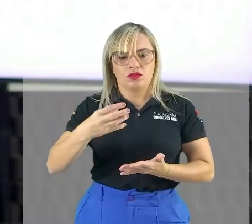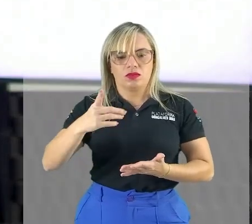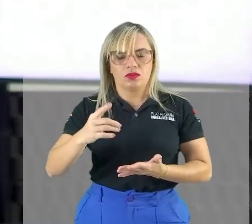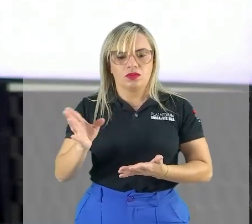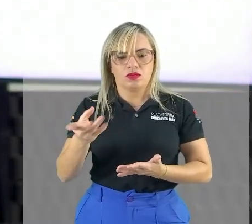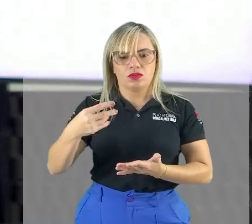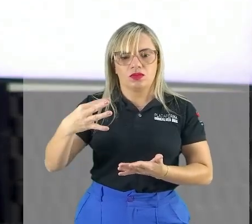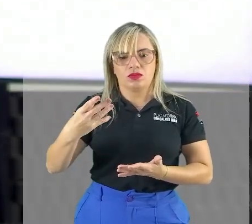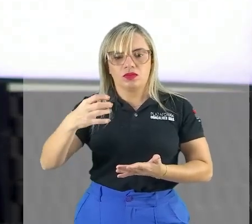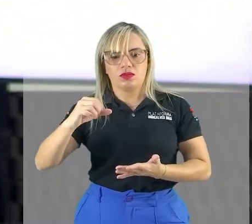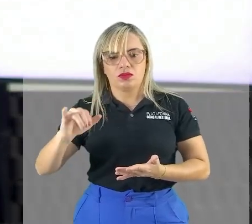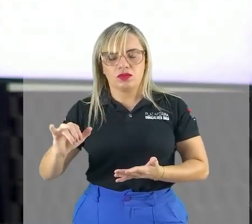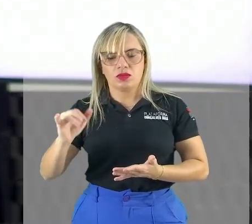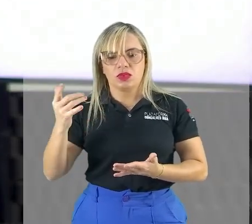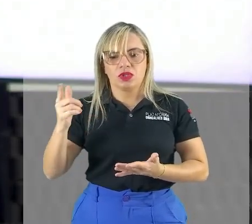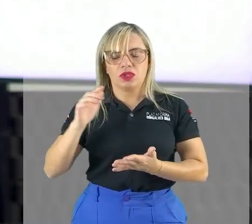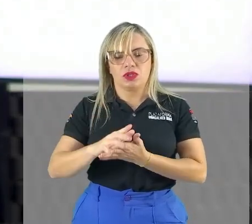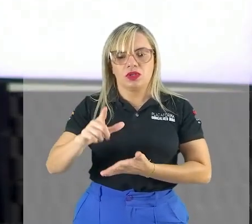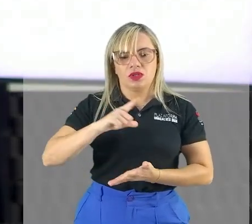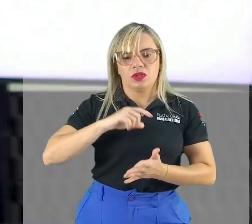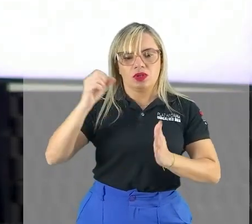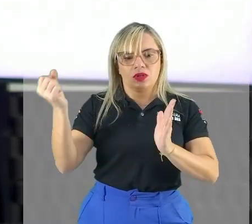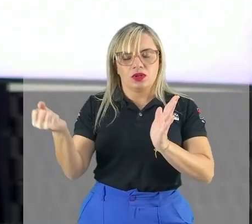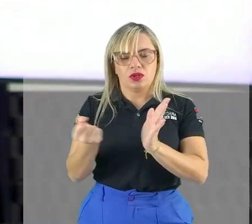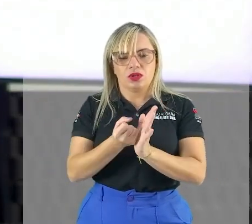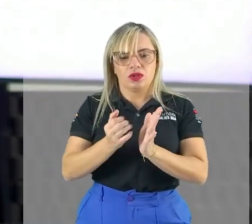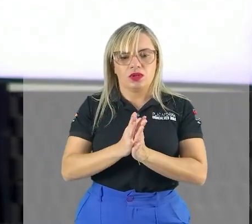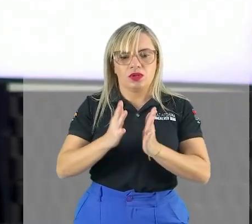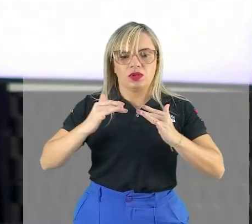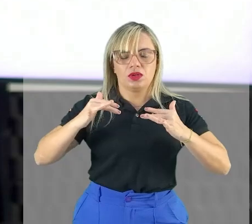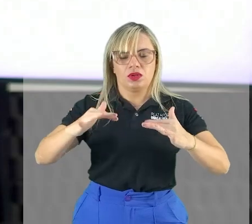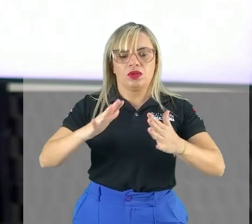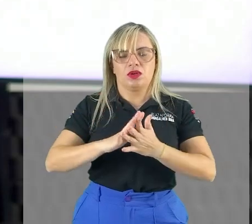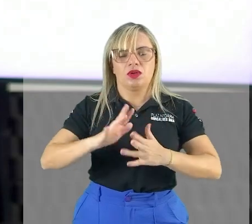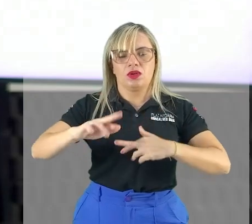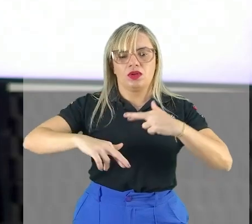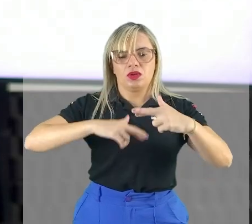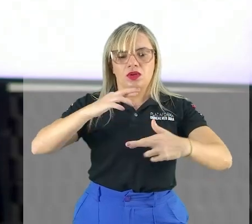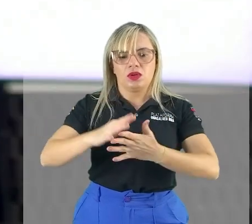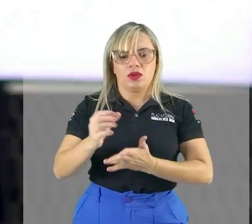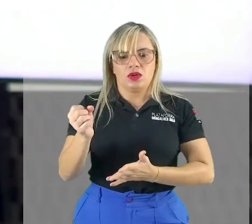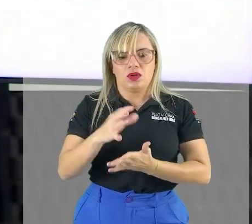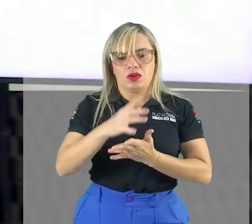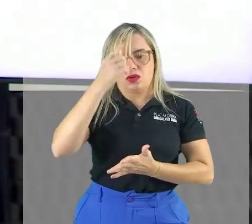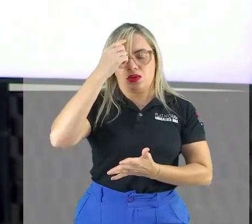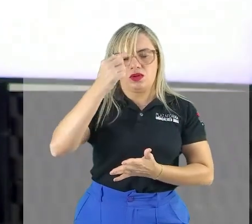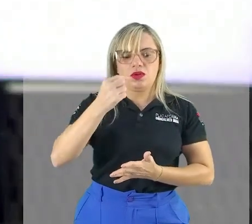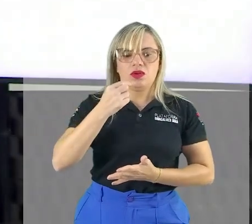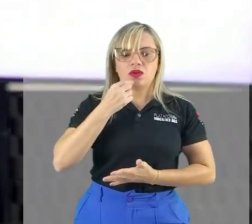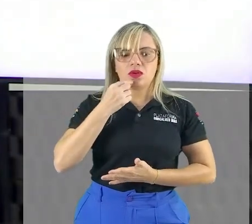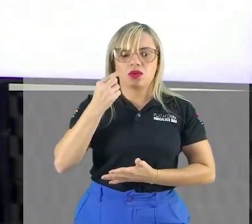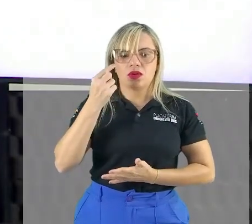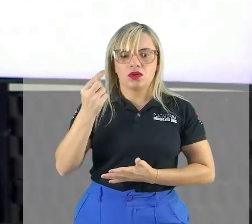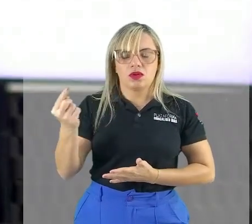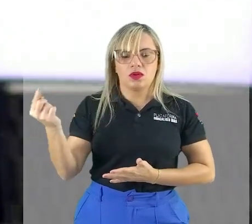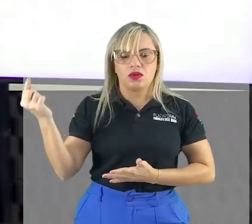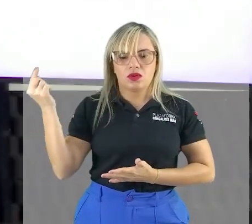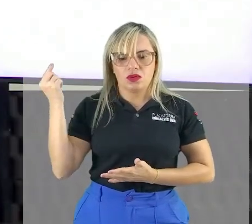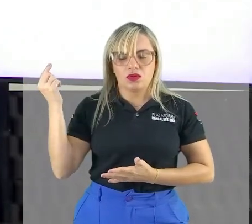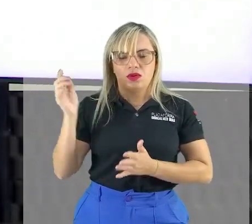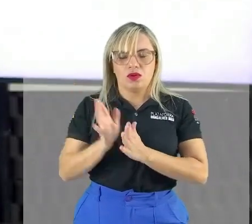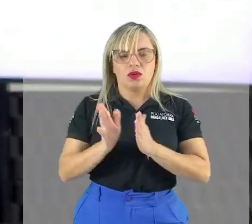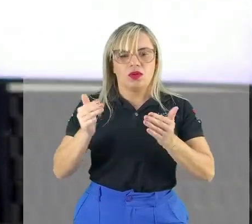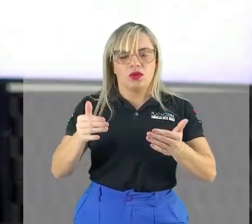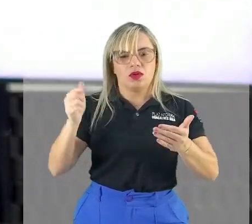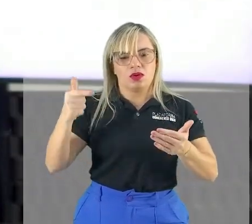movimento renascentista. Né? Está aqui a imagem aqui ao lado, está aqui o endereço eletrônico para essa imagem. Então, é uma